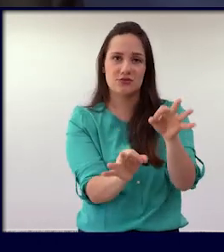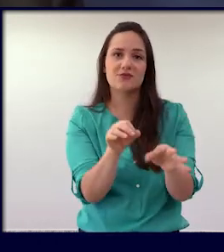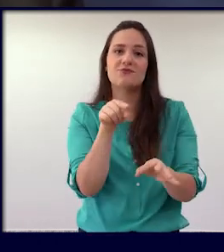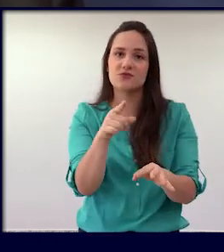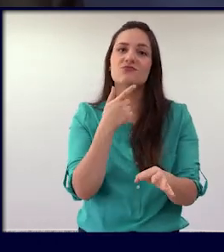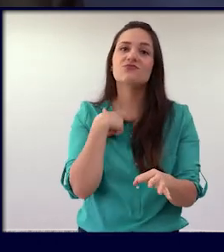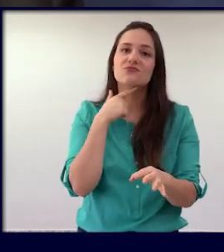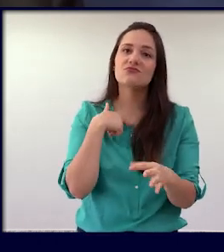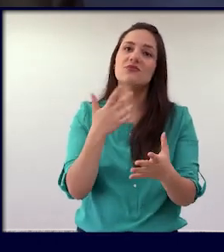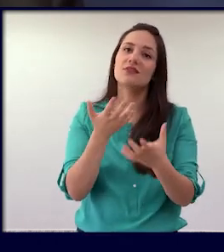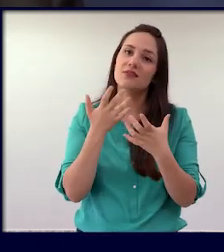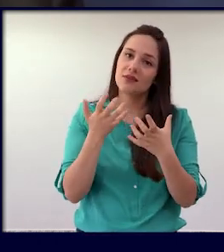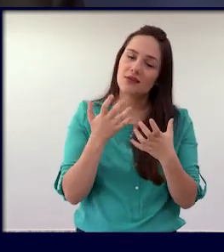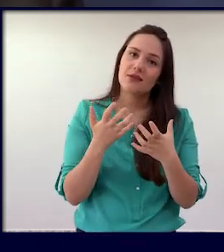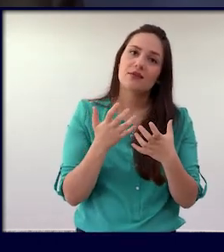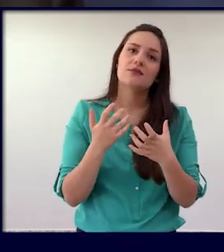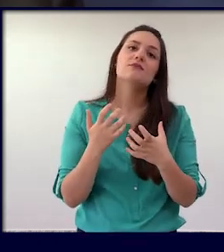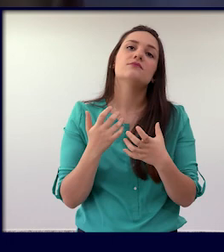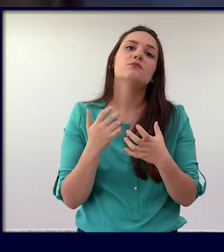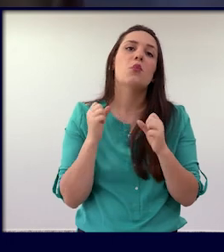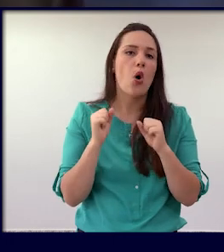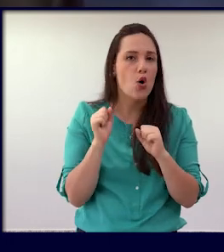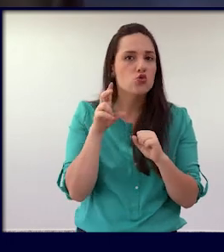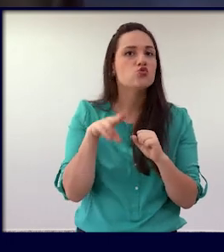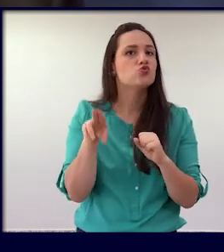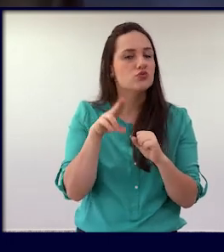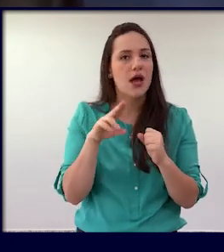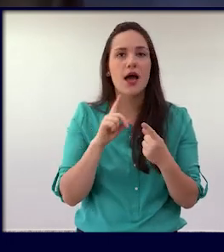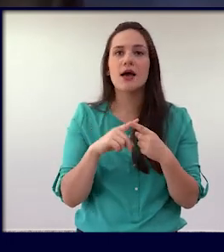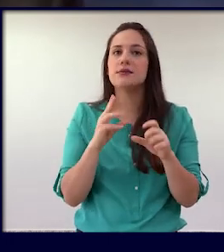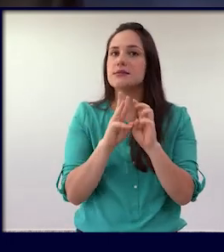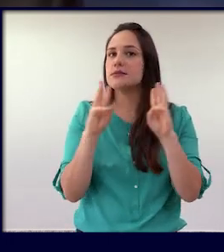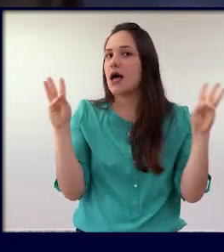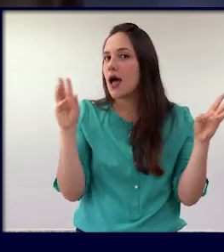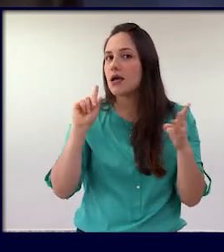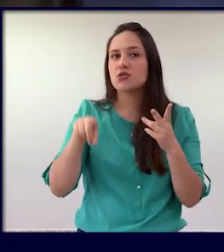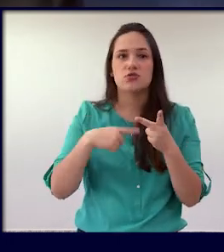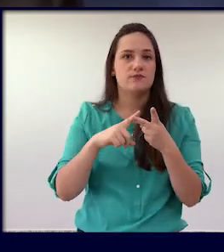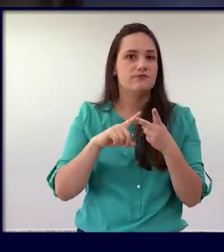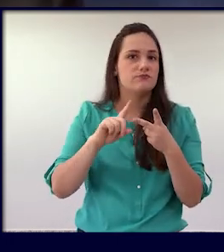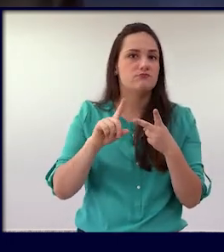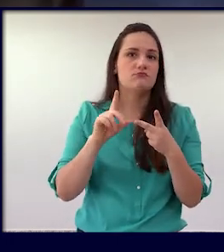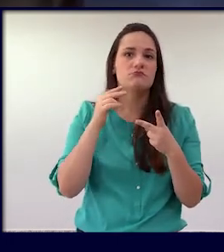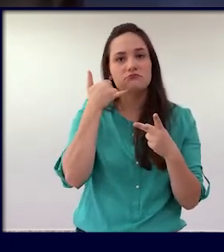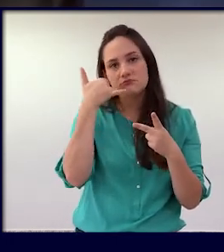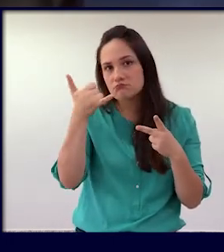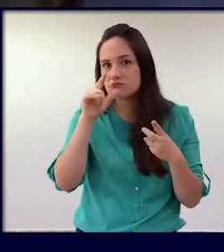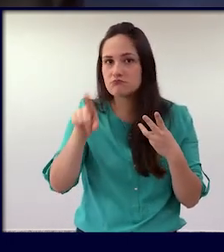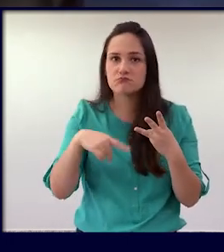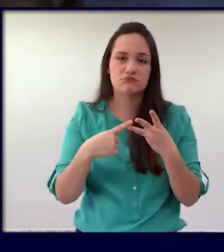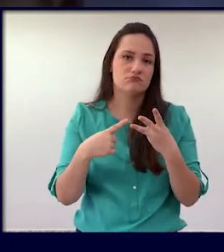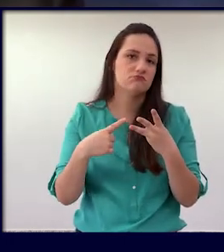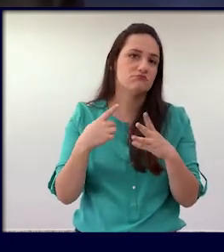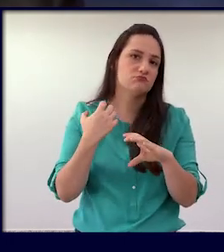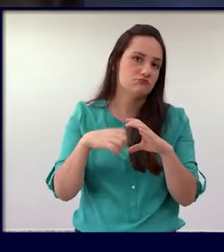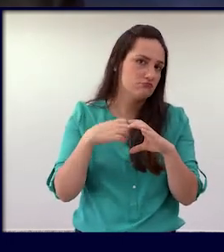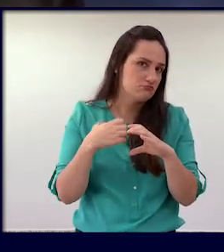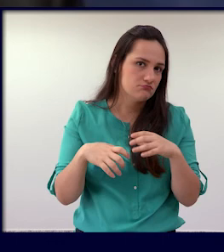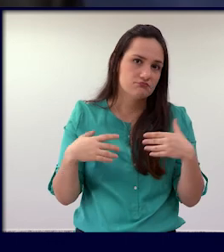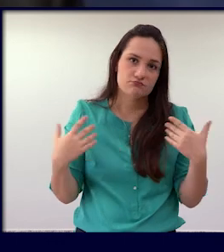informe a Justiça Eleitoral que você quer ser mesário através de um dos canais, seja pelo site, seja